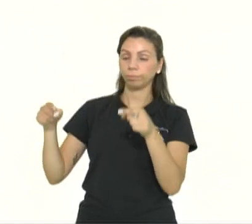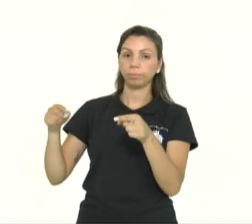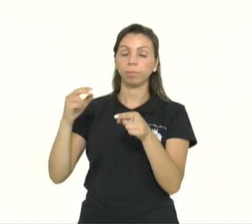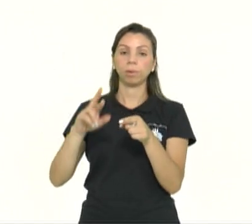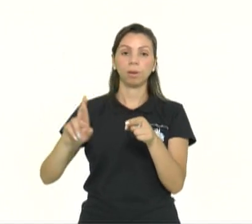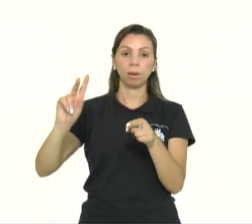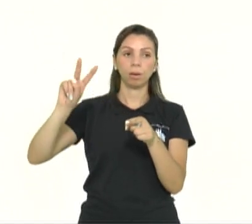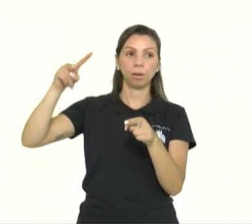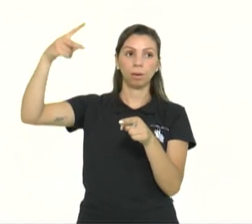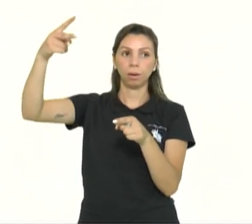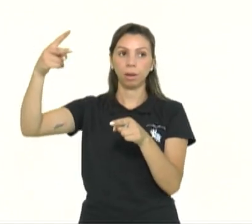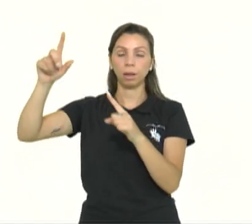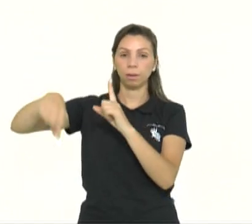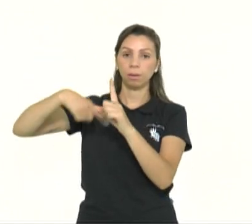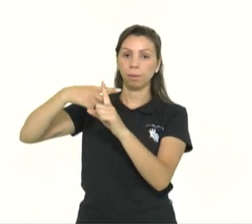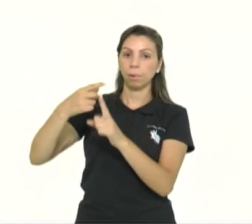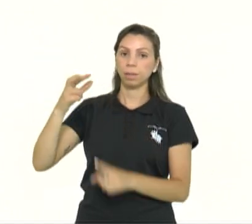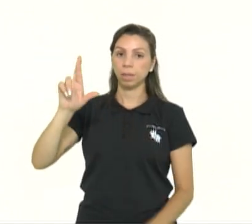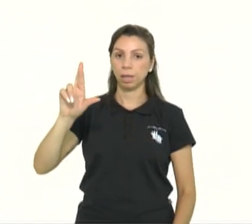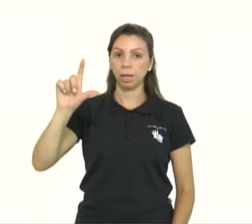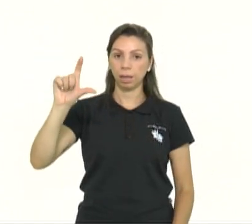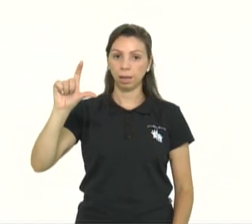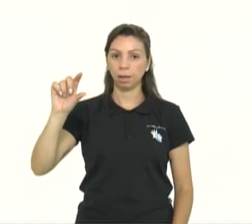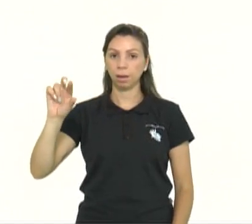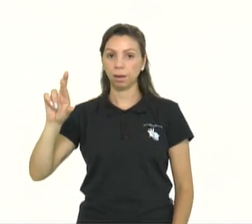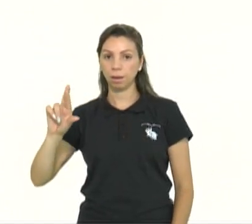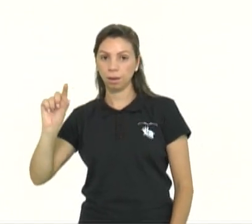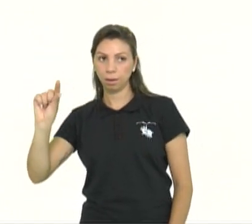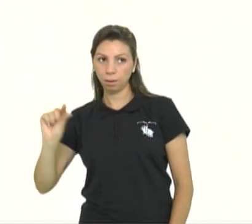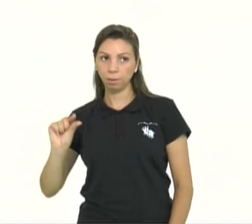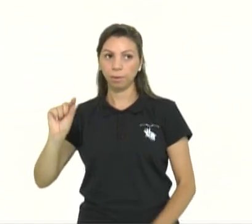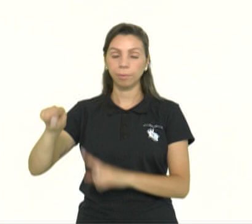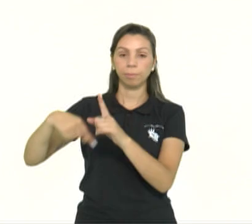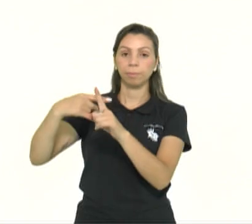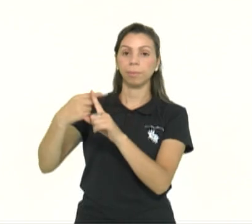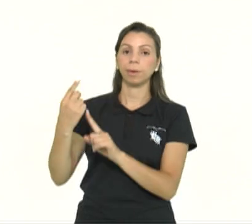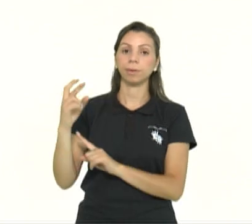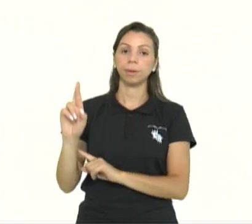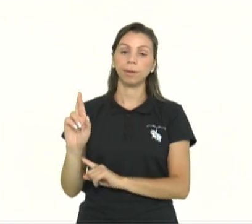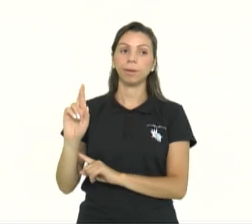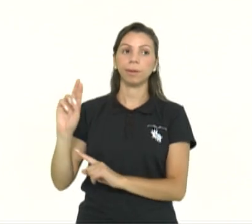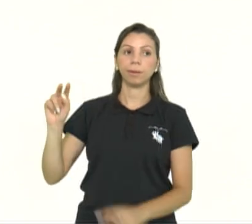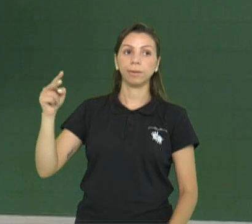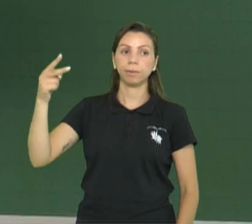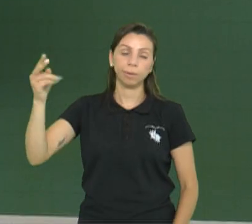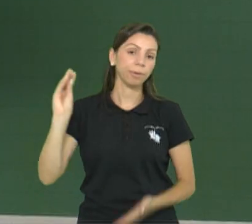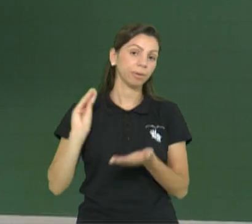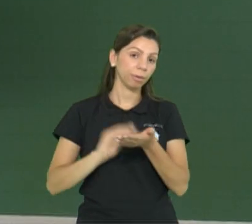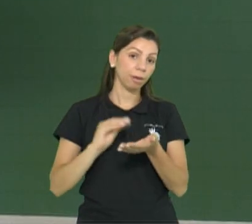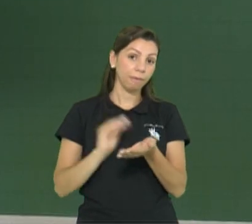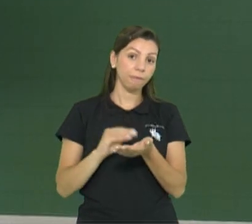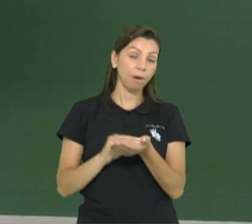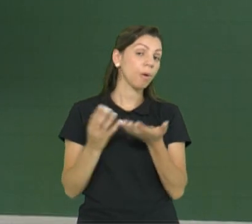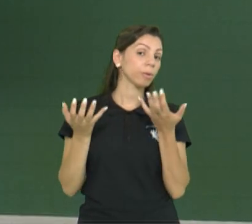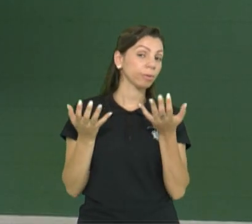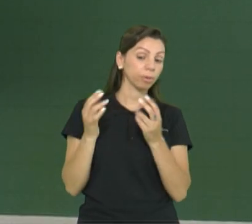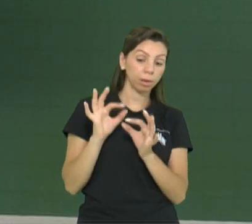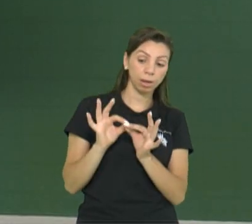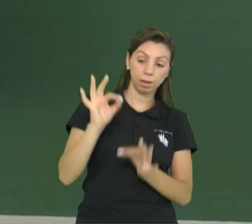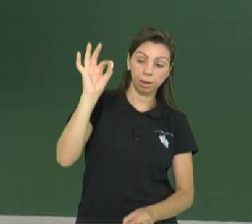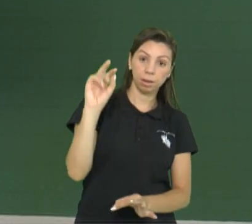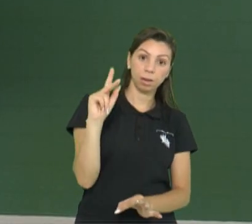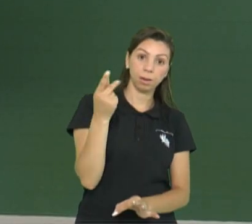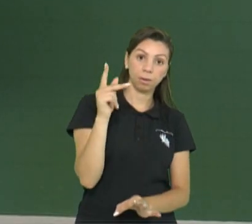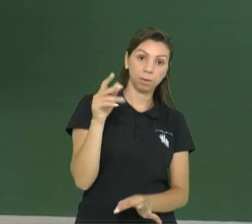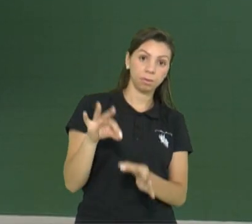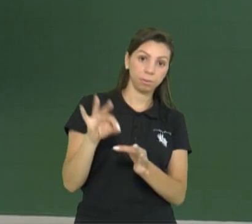raio menor, mais o raio ao menor ao quadrado. Então, o que estava nos faltando era exatamente a altura que a gente acabou